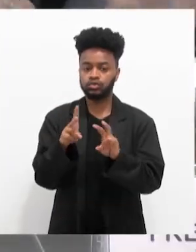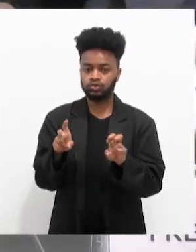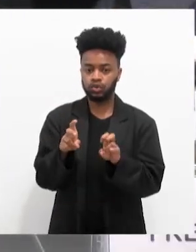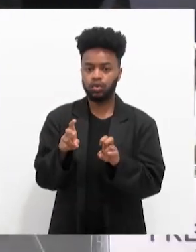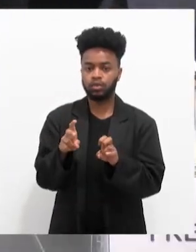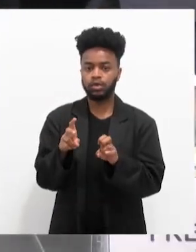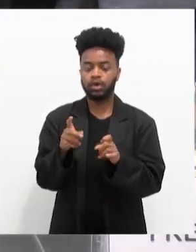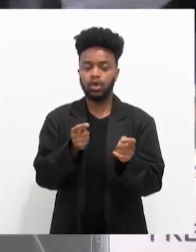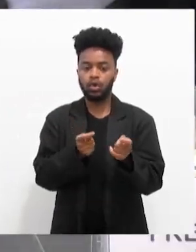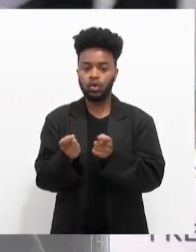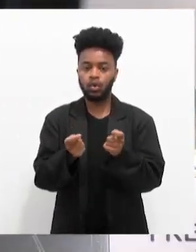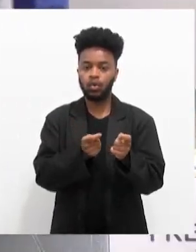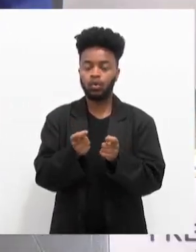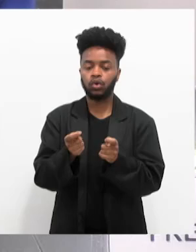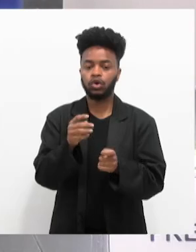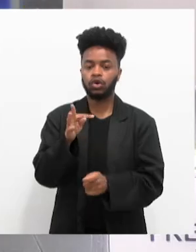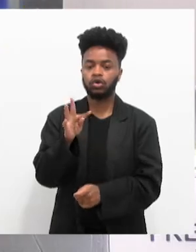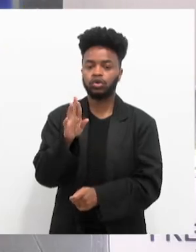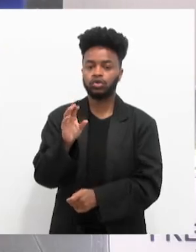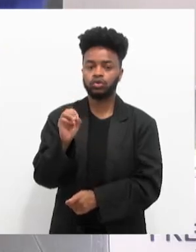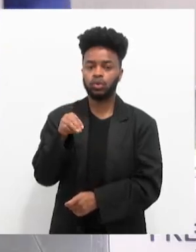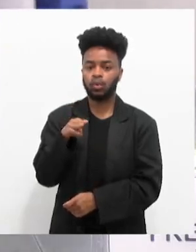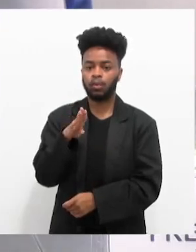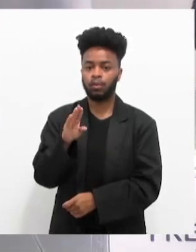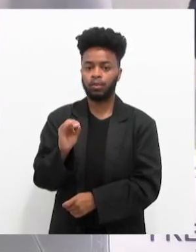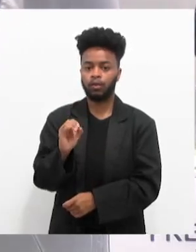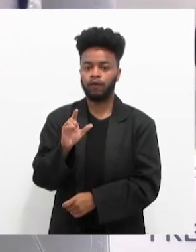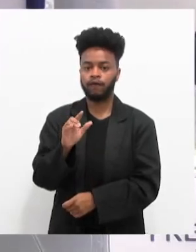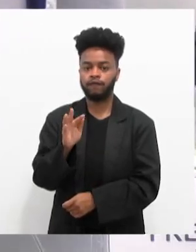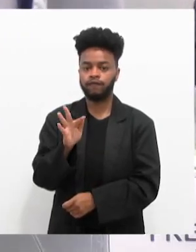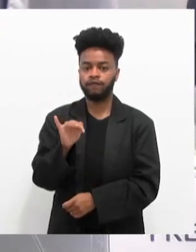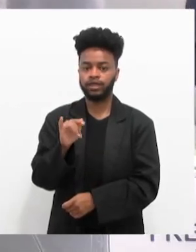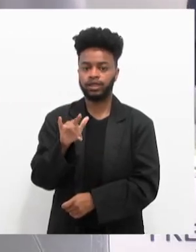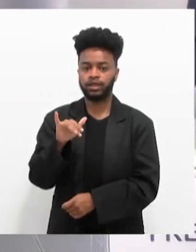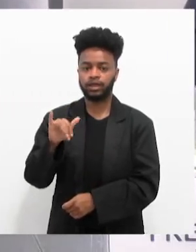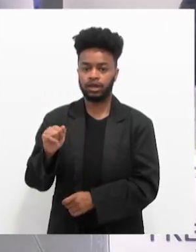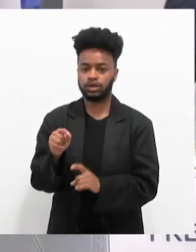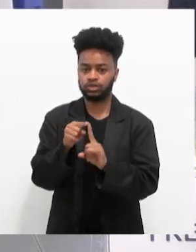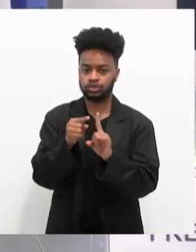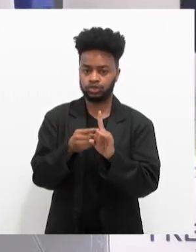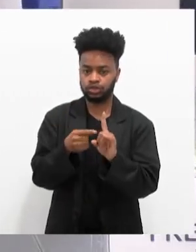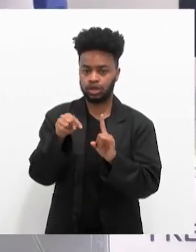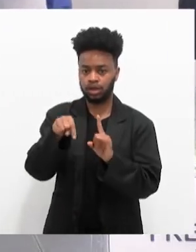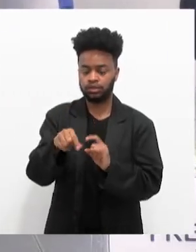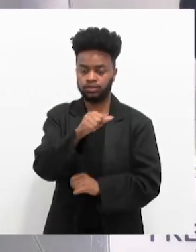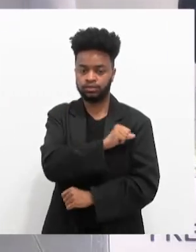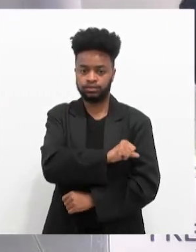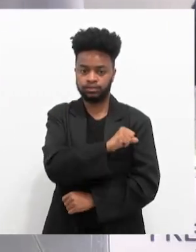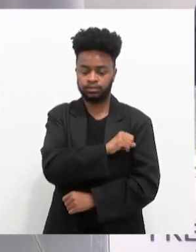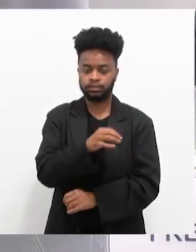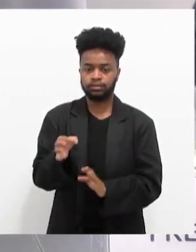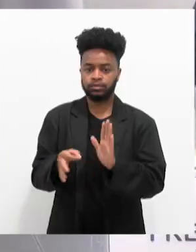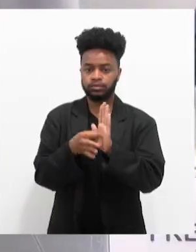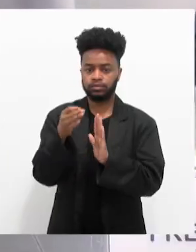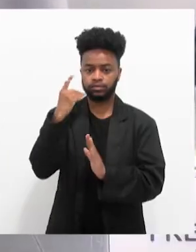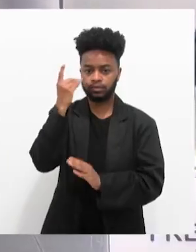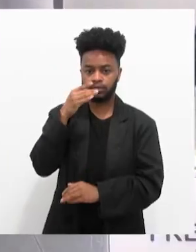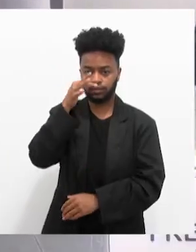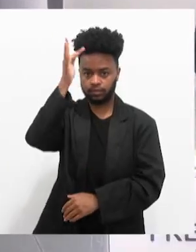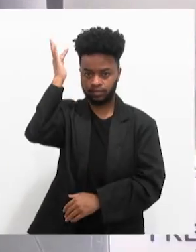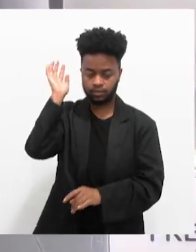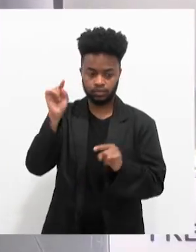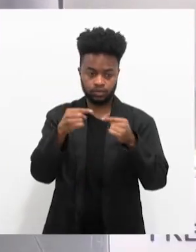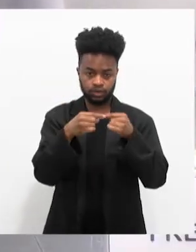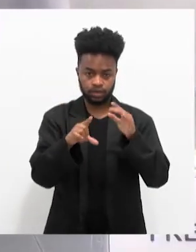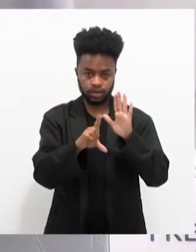e controle da trombofilia gestacional no estado do Rio de Janeiro. Para parecer, deputado Fred Pacheco. Parecer pela